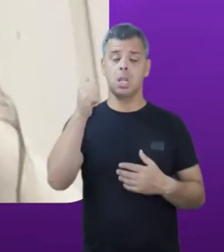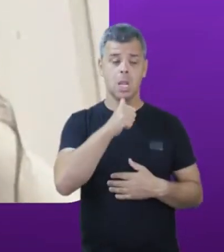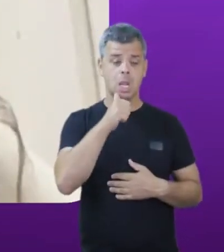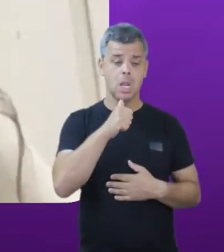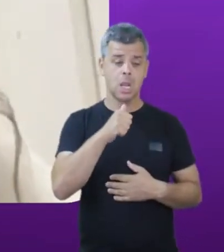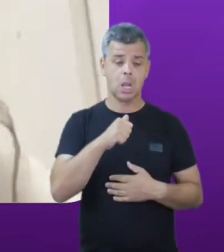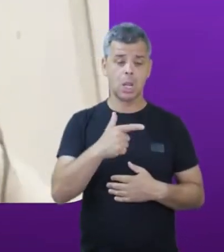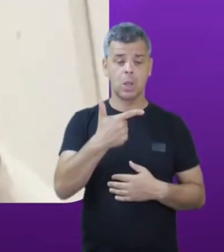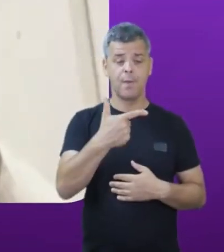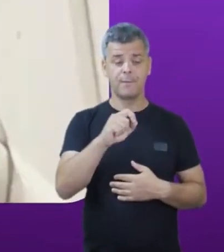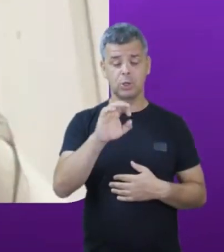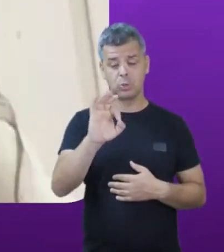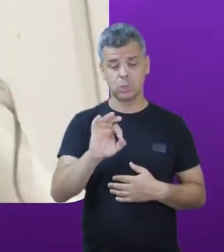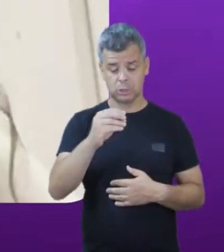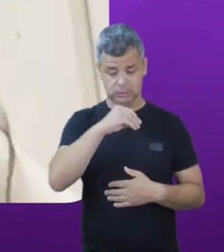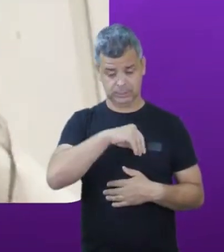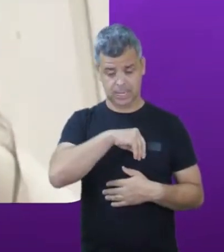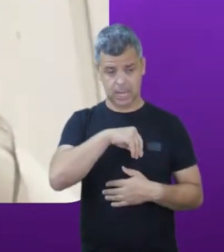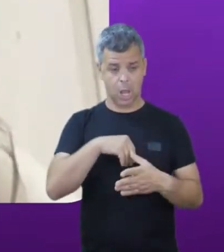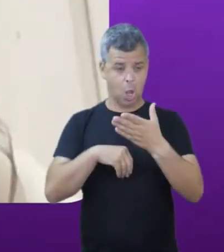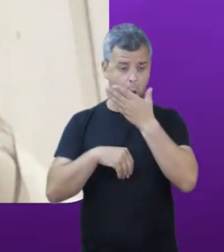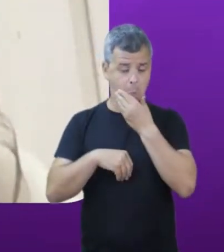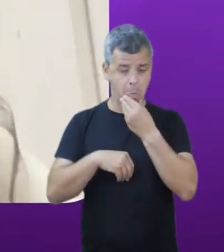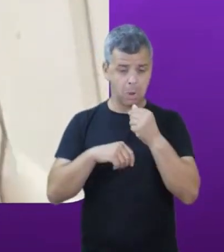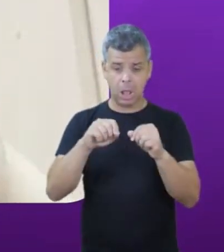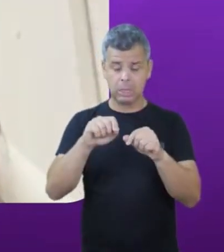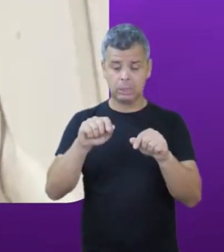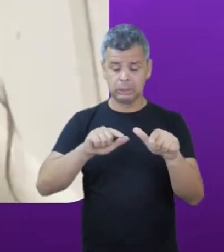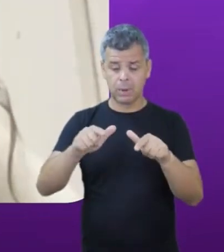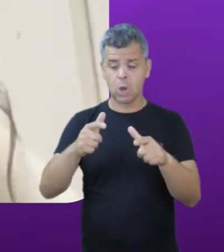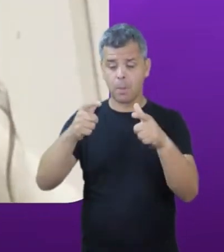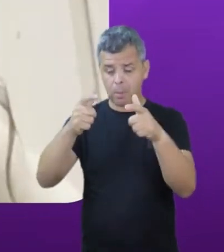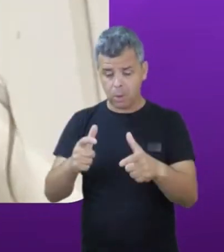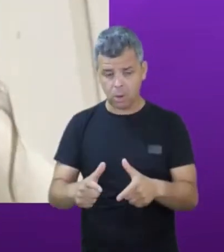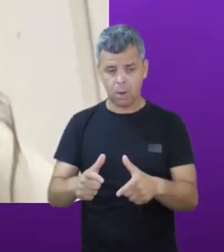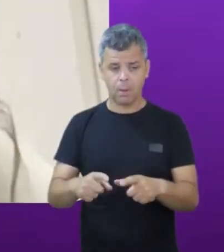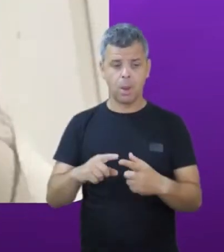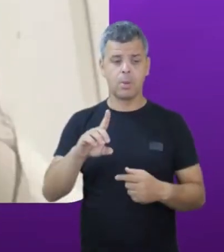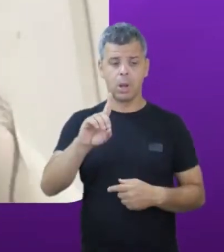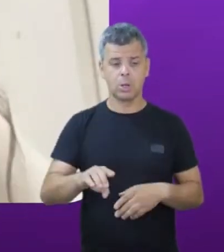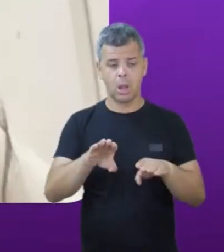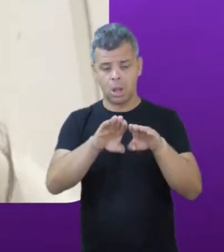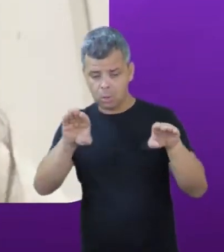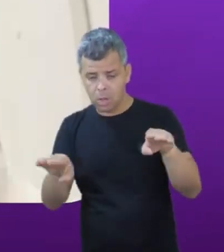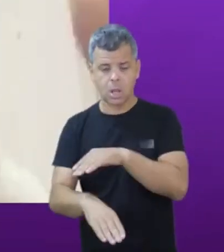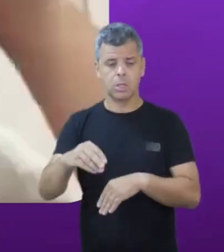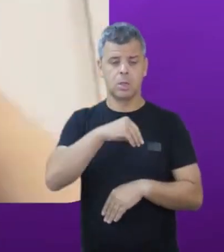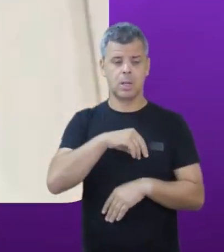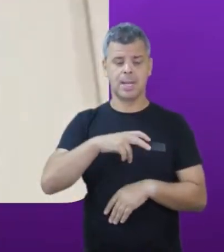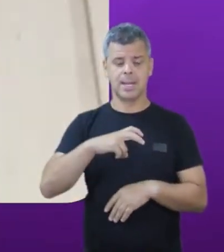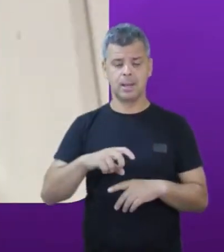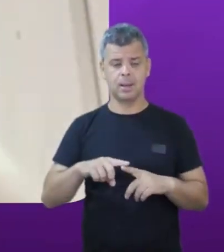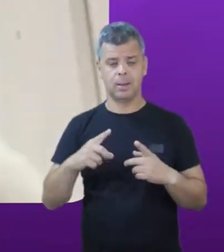recebem 20% a menos que os homens para exercer as mesmas funções. A gente tem ainda essa desigualdade salarial gritante no